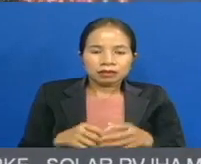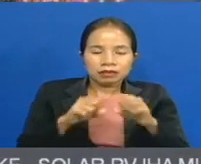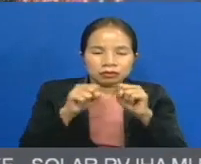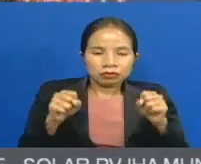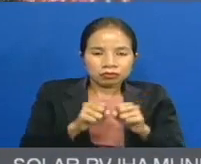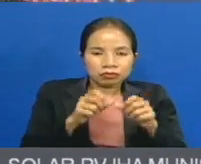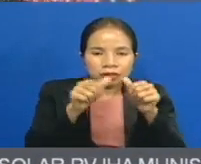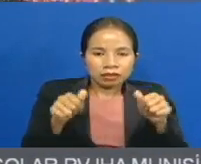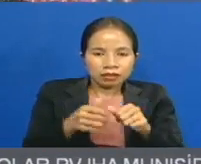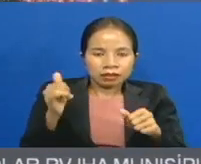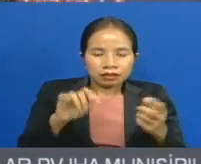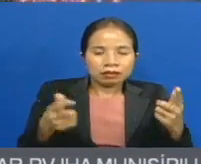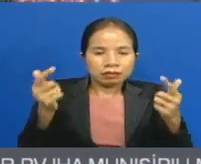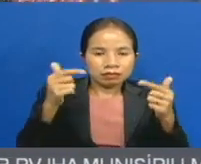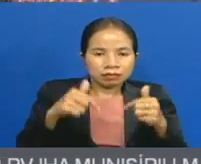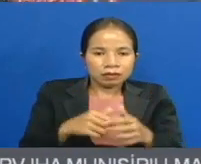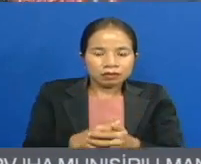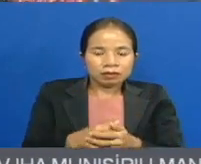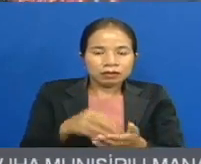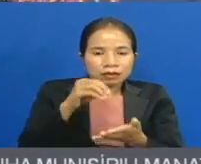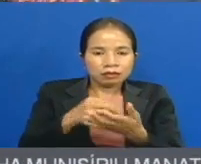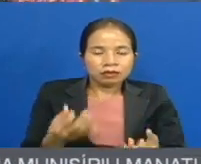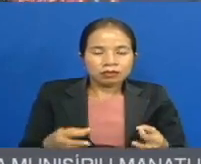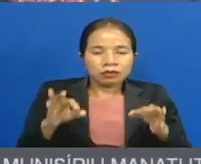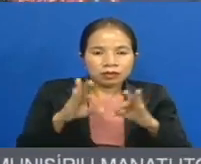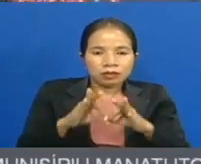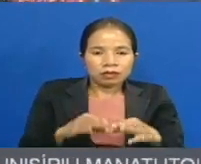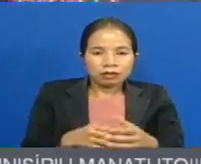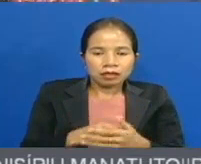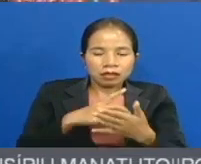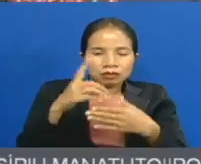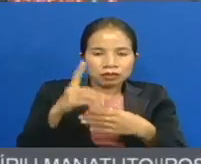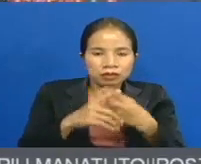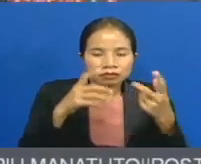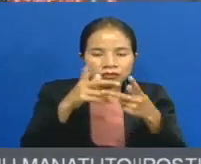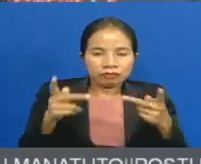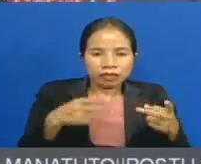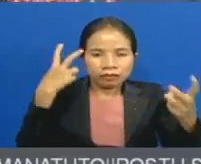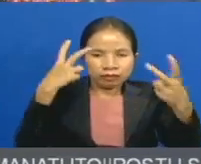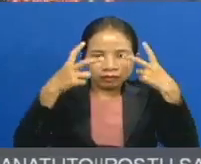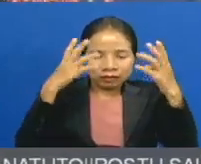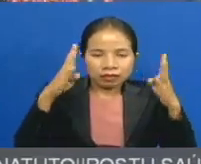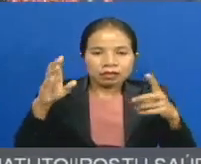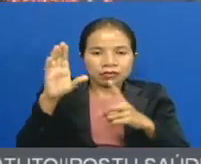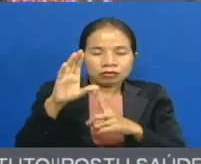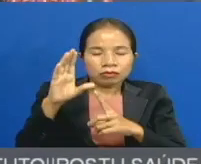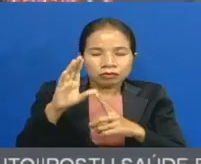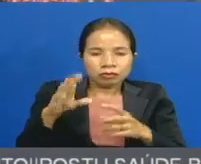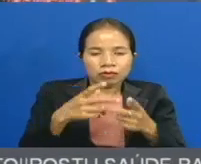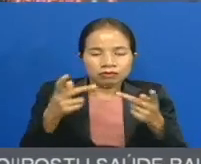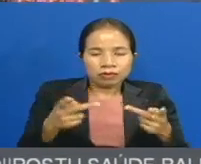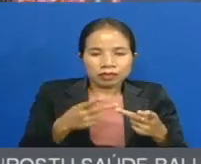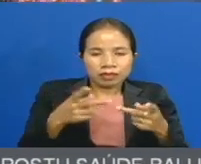Sira. Mas vê, estamos prioridade vá tato desenvolvimento de fatin turístico e cultural. E fatin da